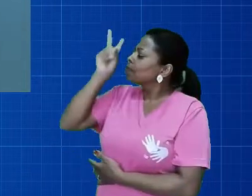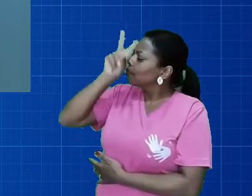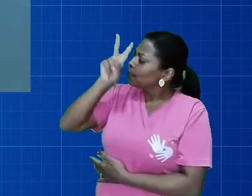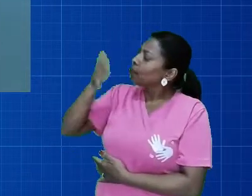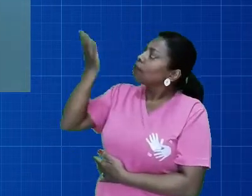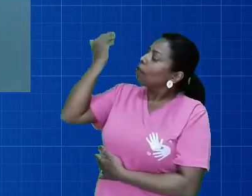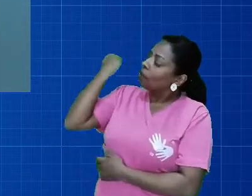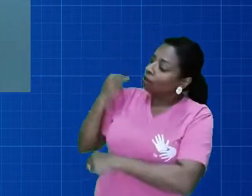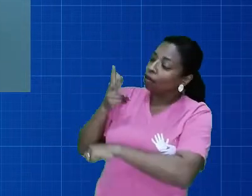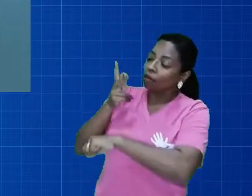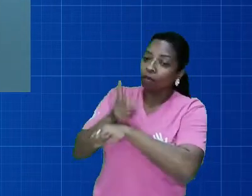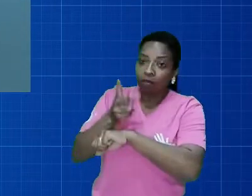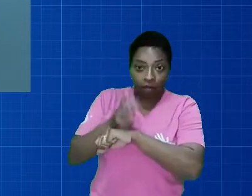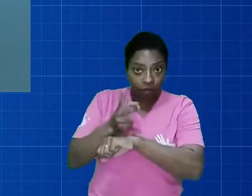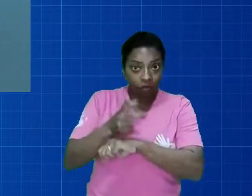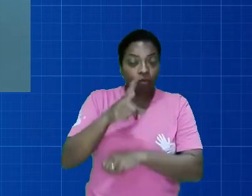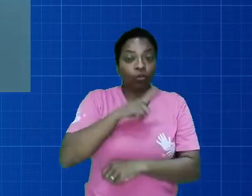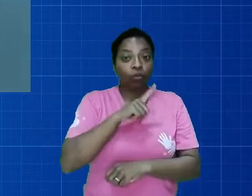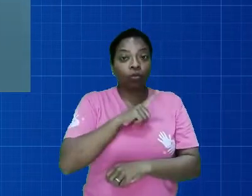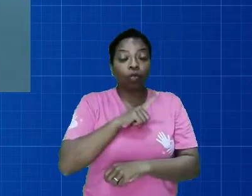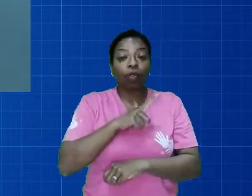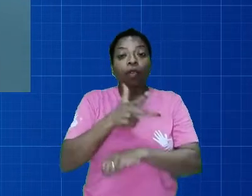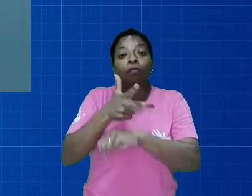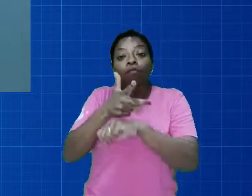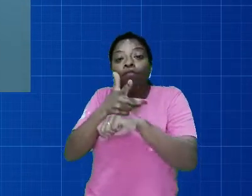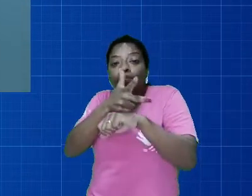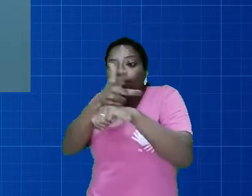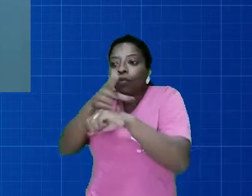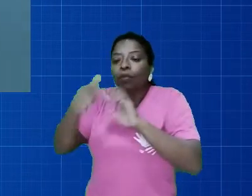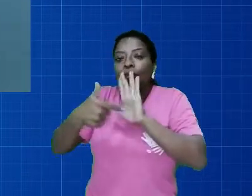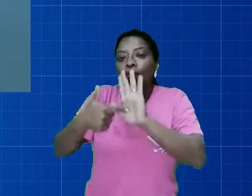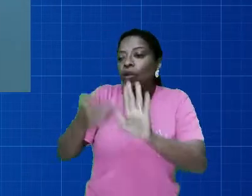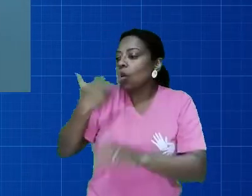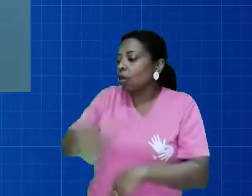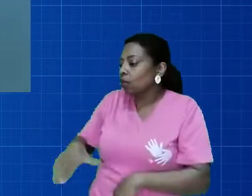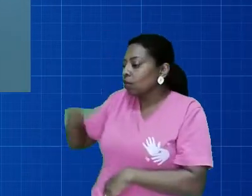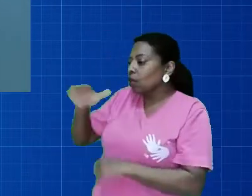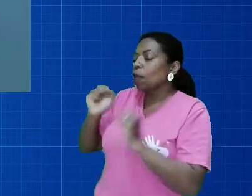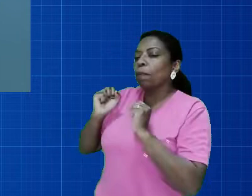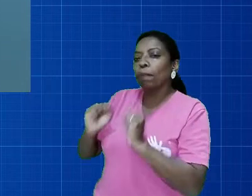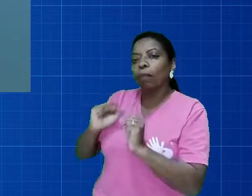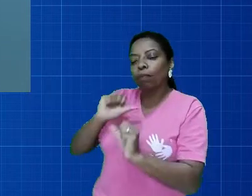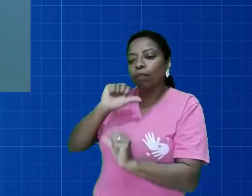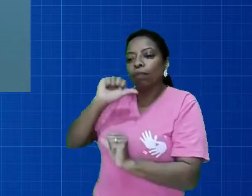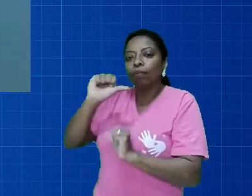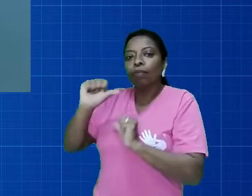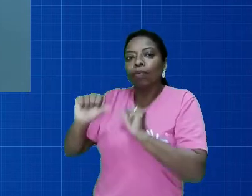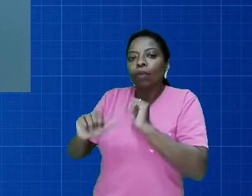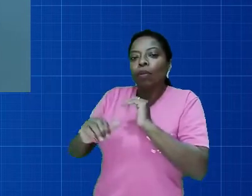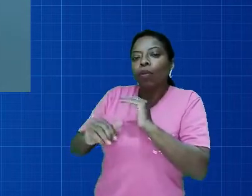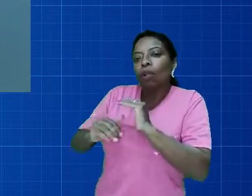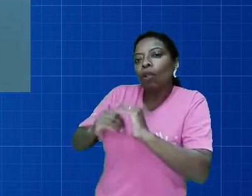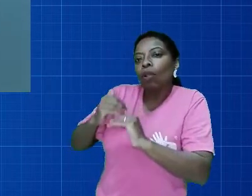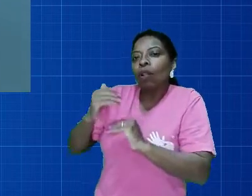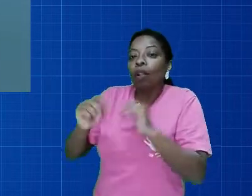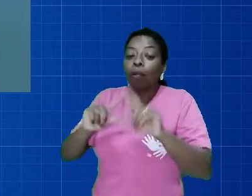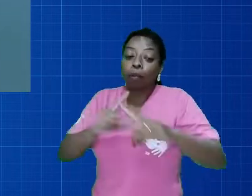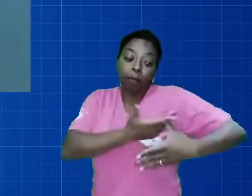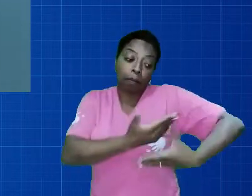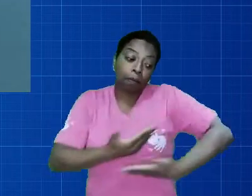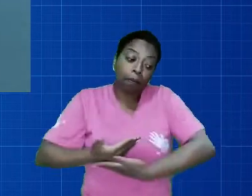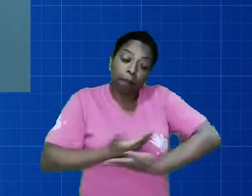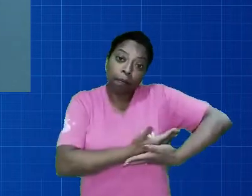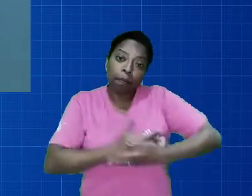falou sobre as mudanças, que para criança grande a gente pode fazer umas mudanças mais lentamente, para bebê a gente